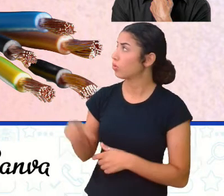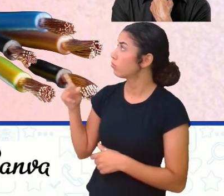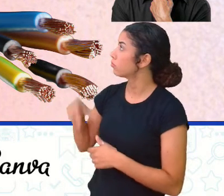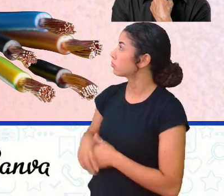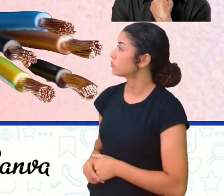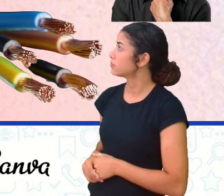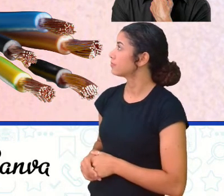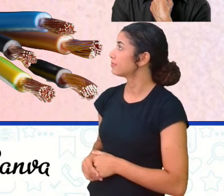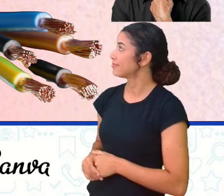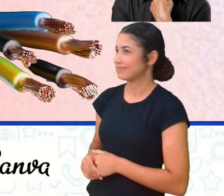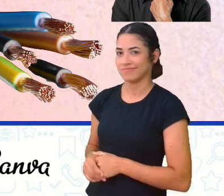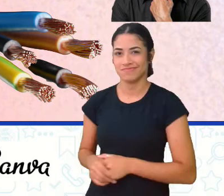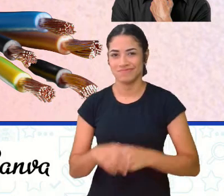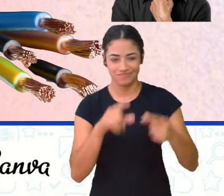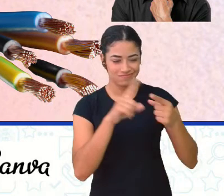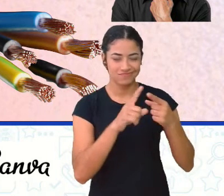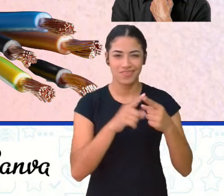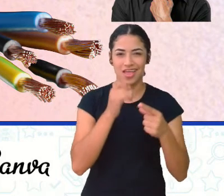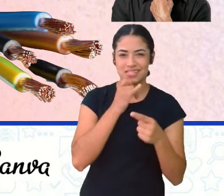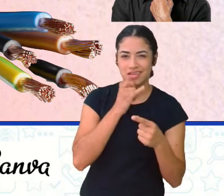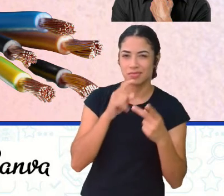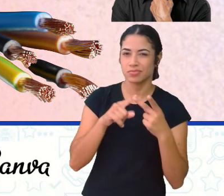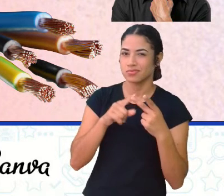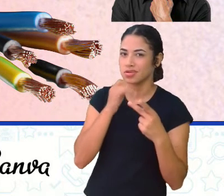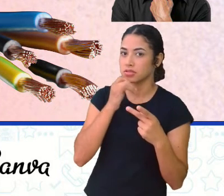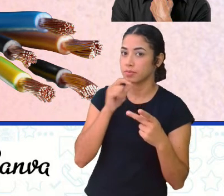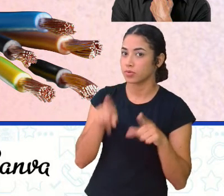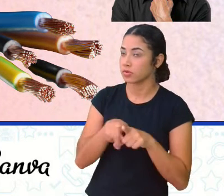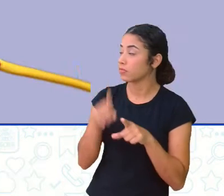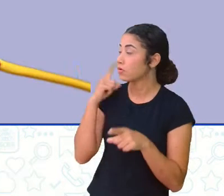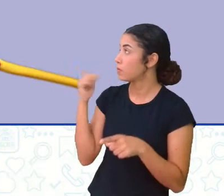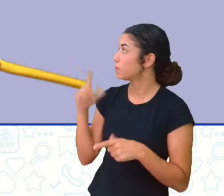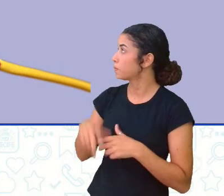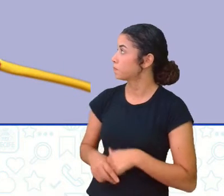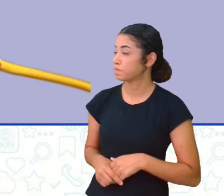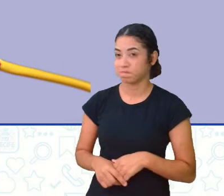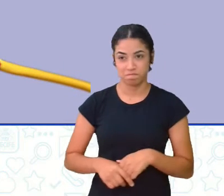e alguns isolantes também. Não é isso? Mas vamos lá.